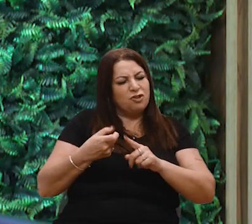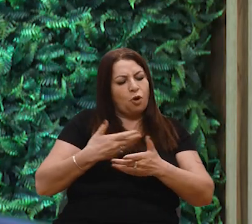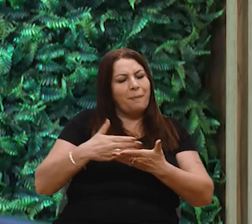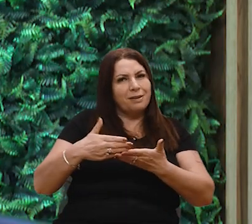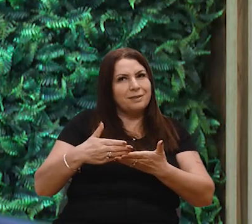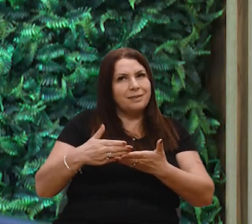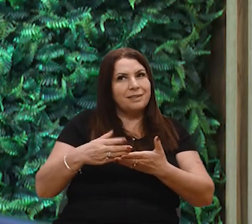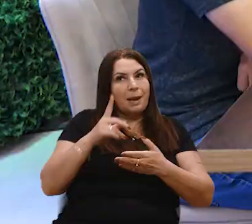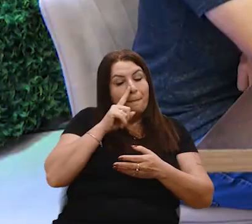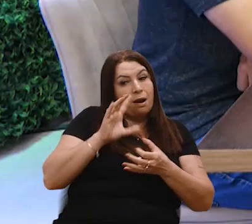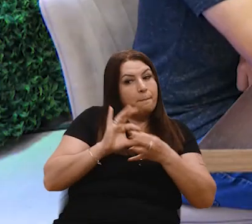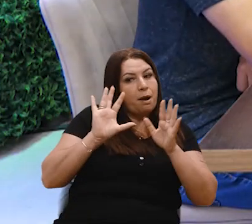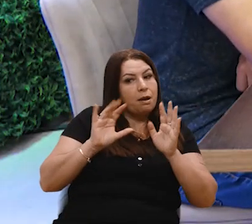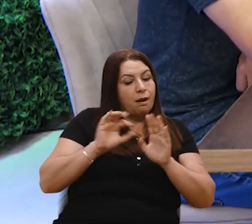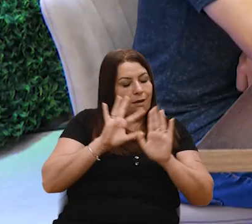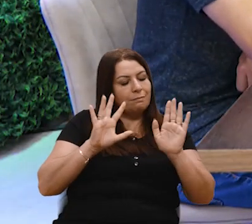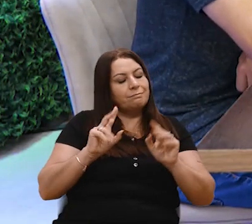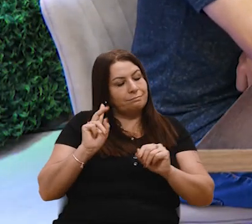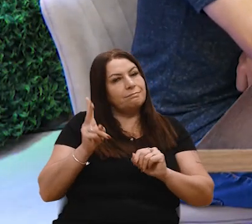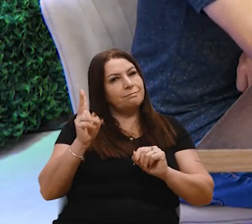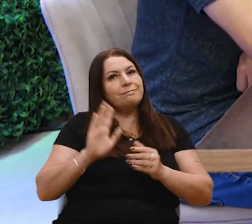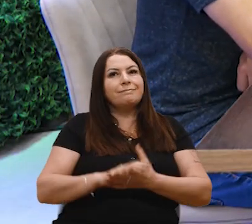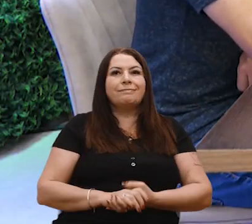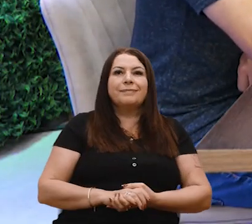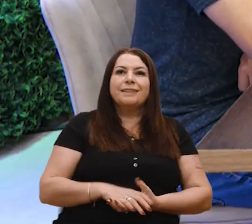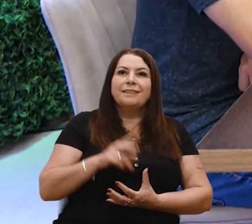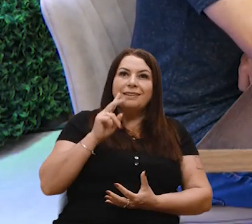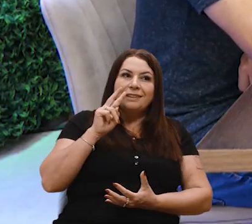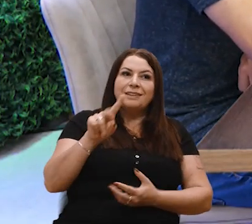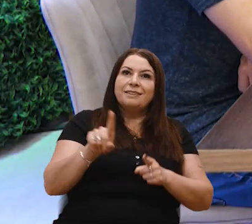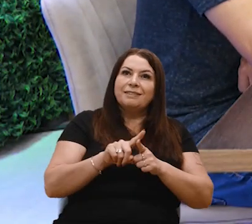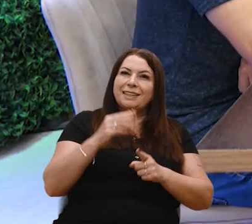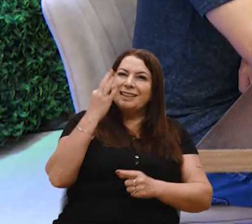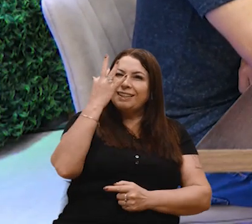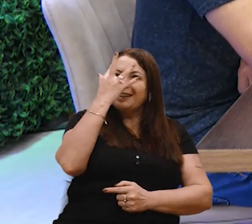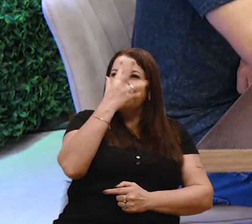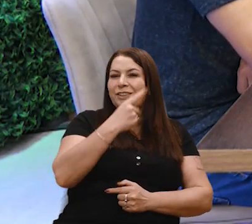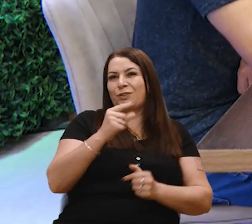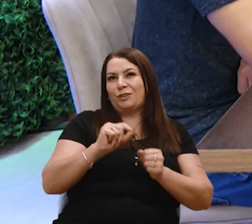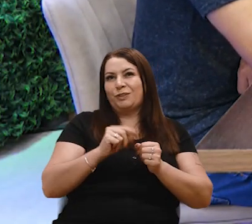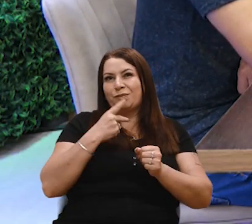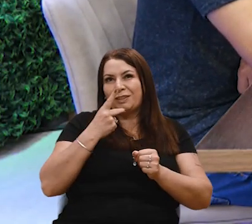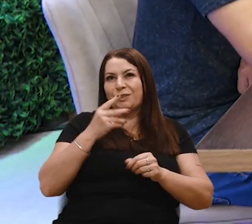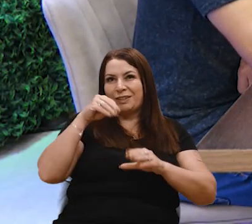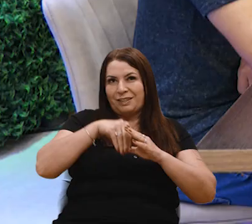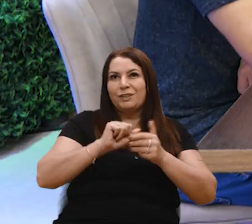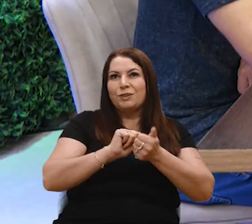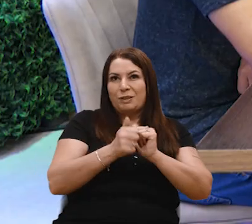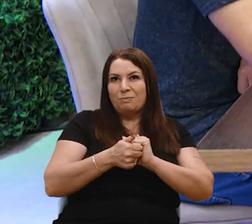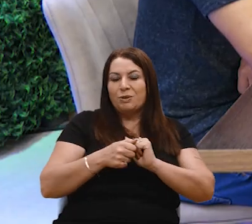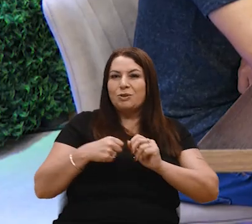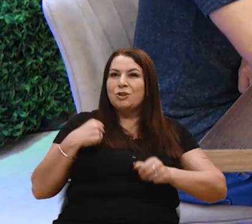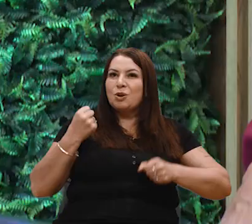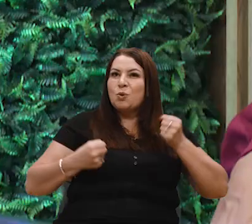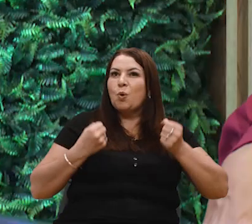dá. Se a mãe autorizar, claro. Claro, sempre. Se não, a mãe e a gente autorizar. vê... É lindo isso que tu falou do esporte e da corrida